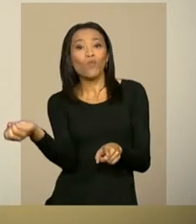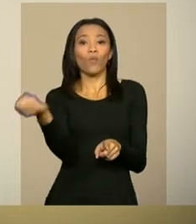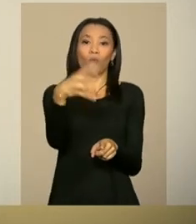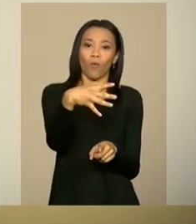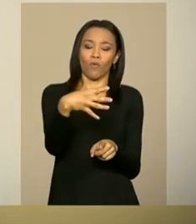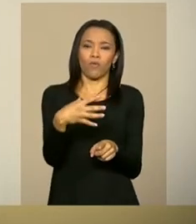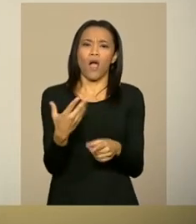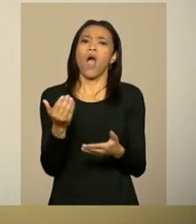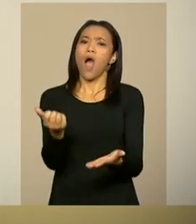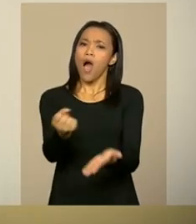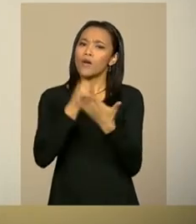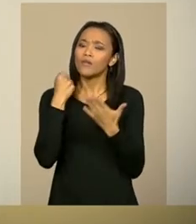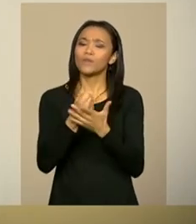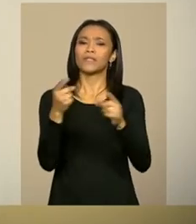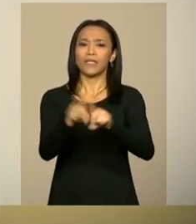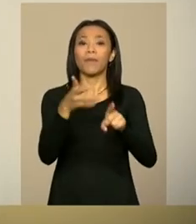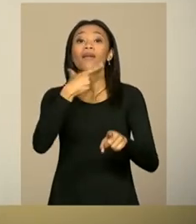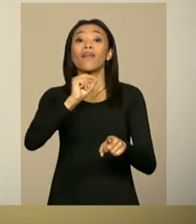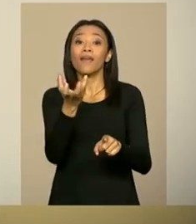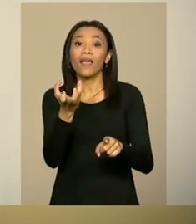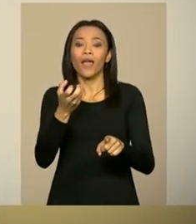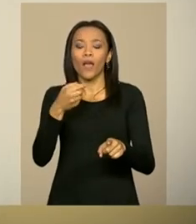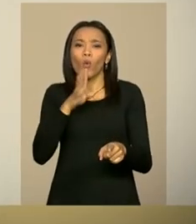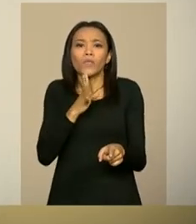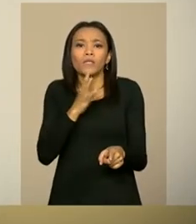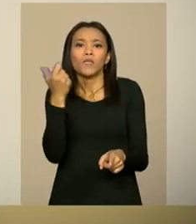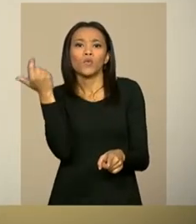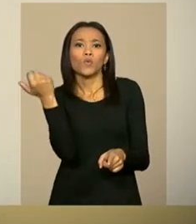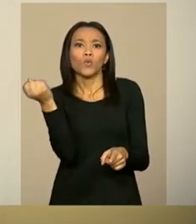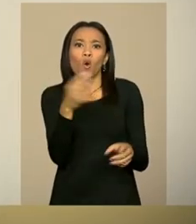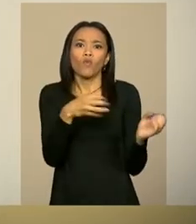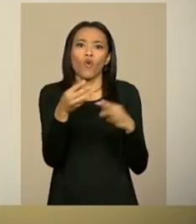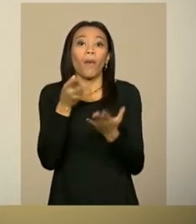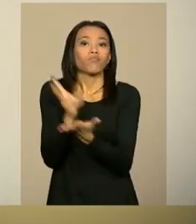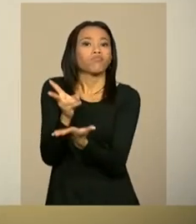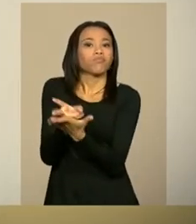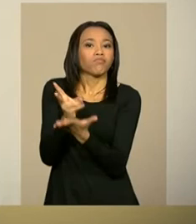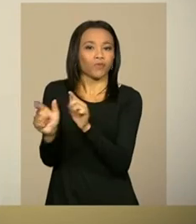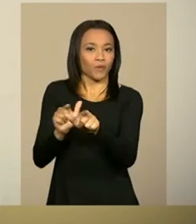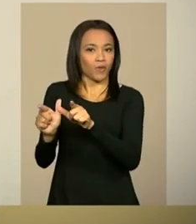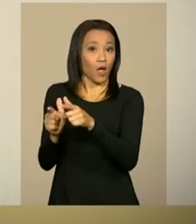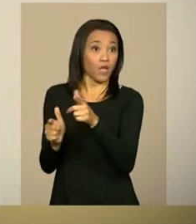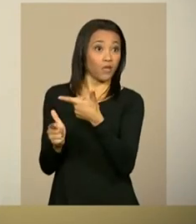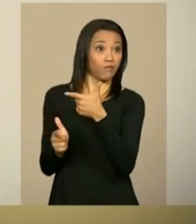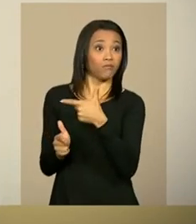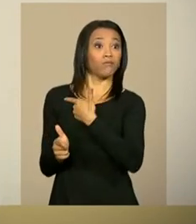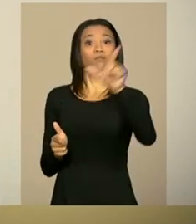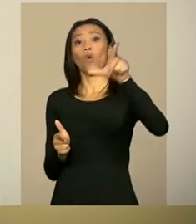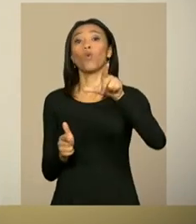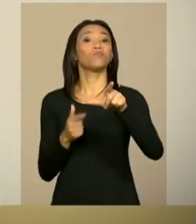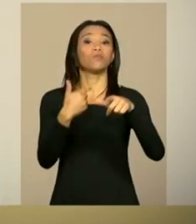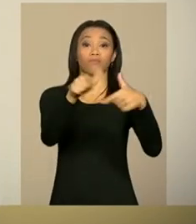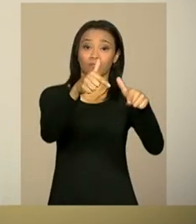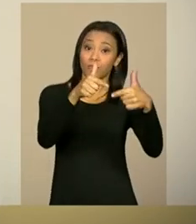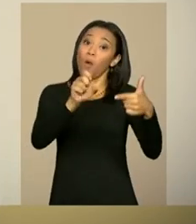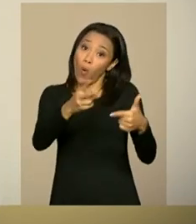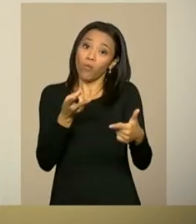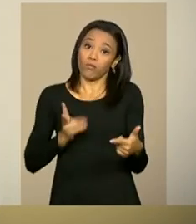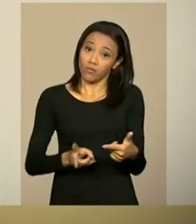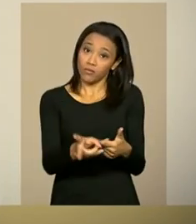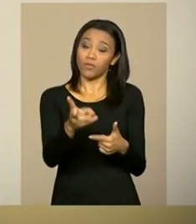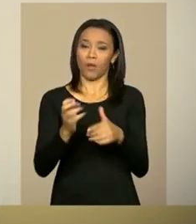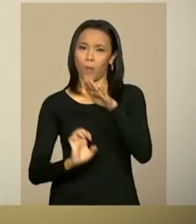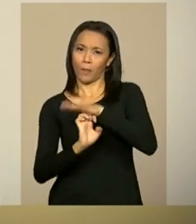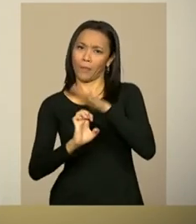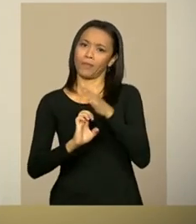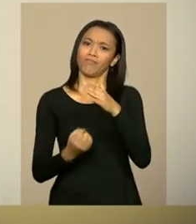ajudam também os que querem se atualizar para manter o emprego arrumar um outro melhor ou se tornar um pequeno empreendedor